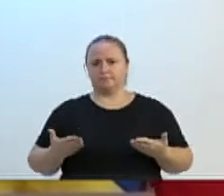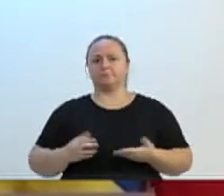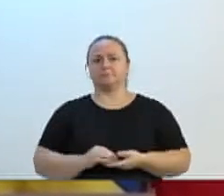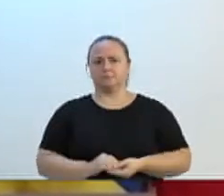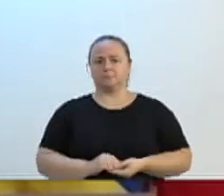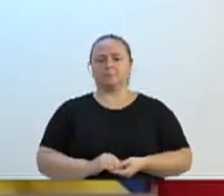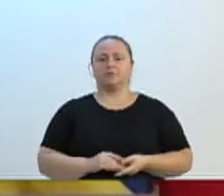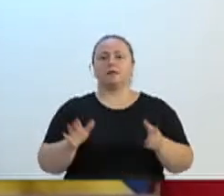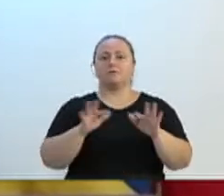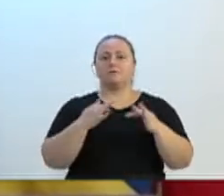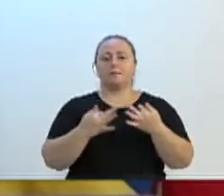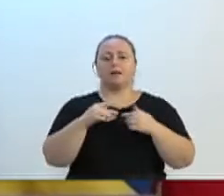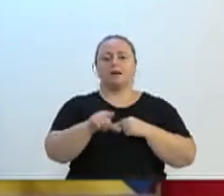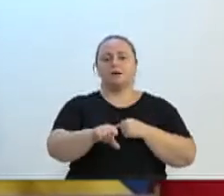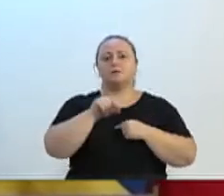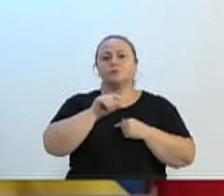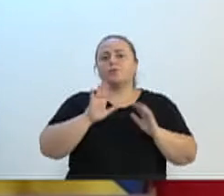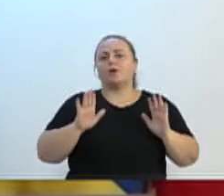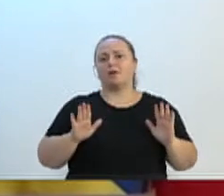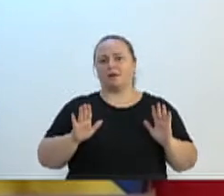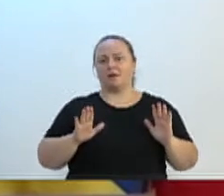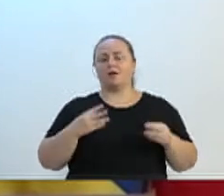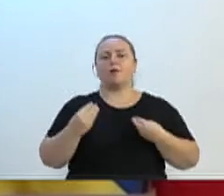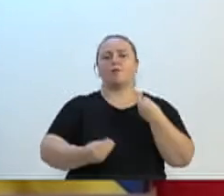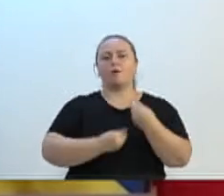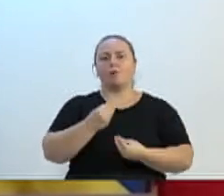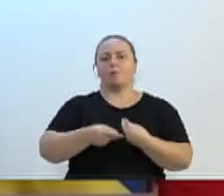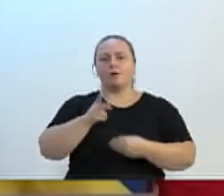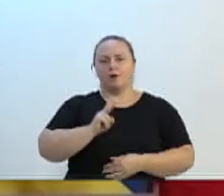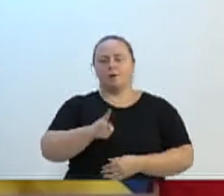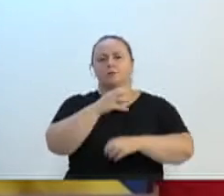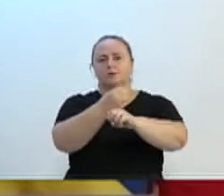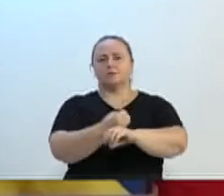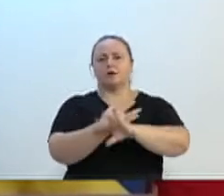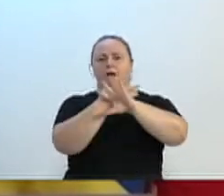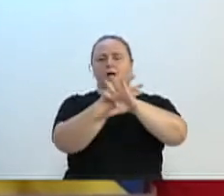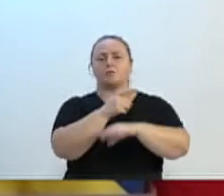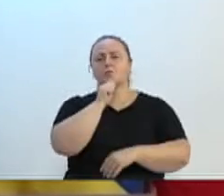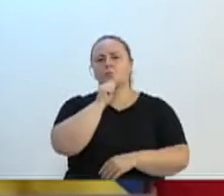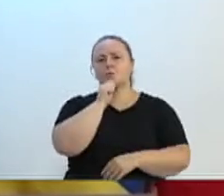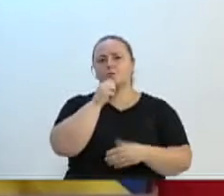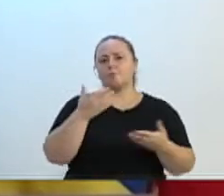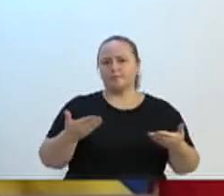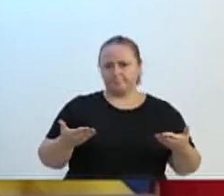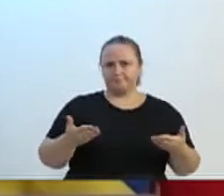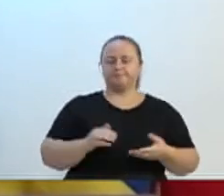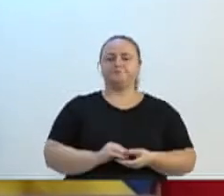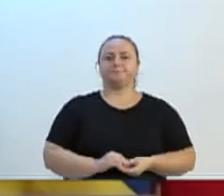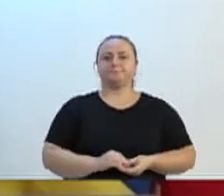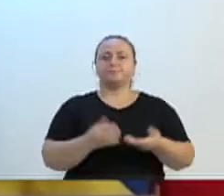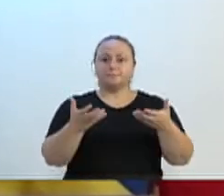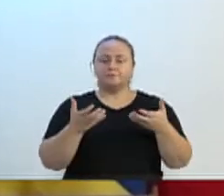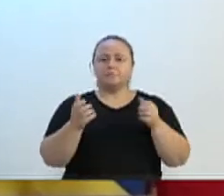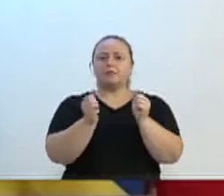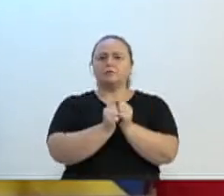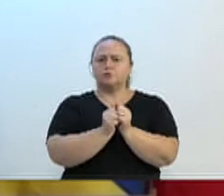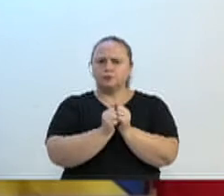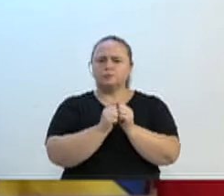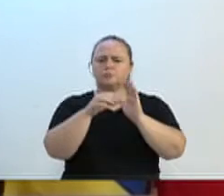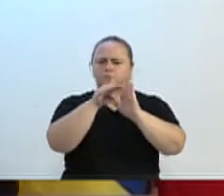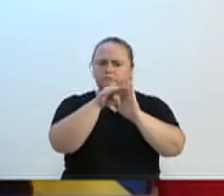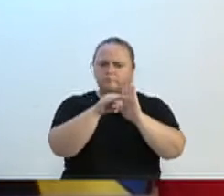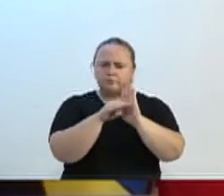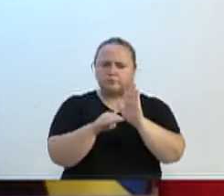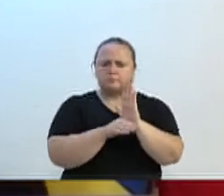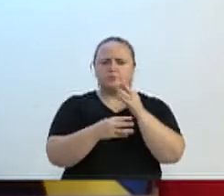possam optar em continuar recebendo as atividades online. Queremos participar da elaboração de protocolos de